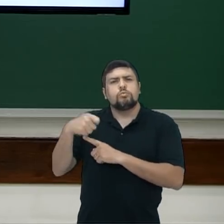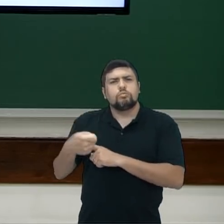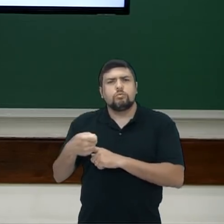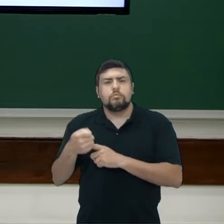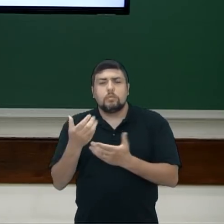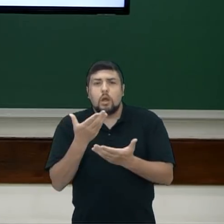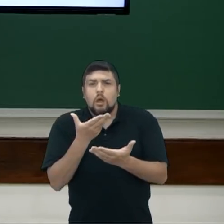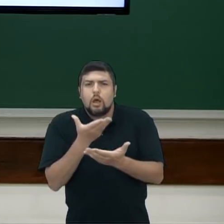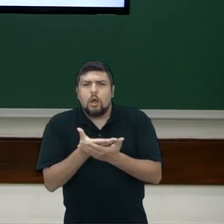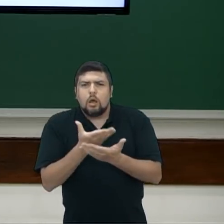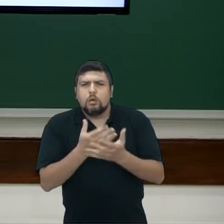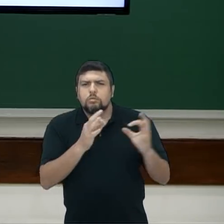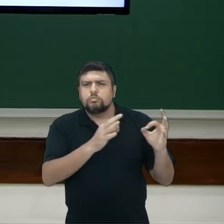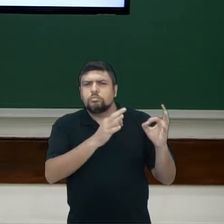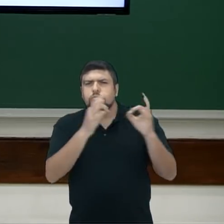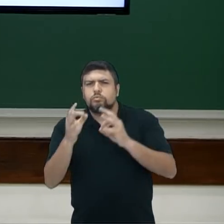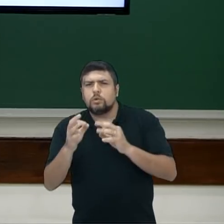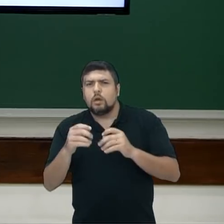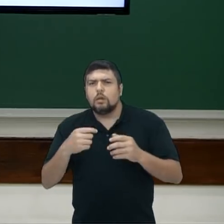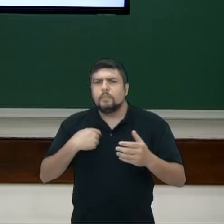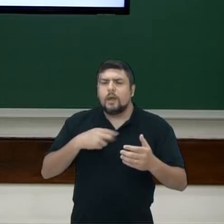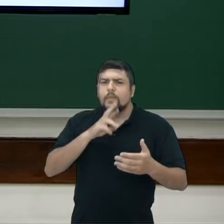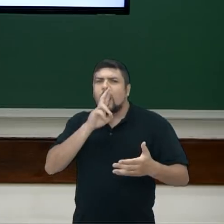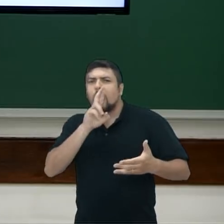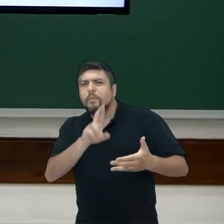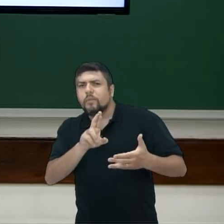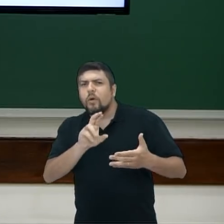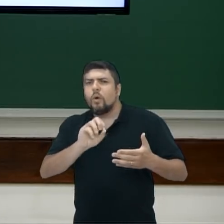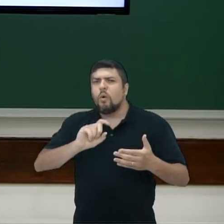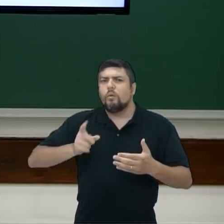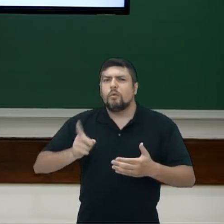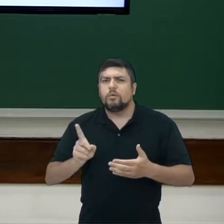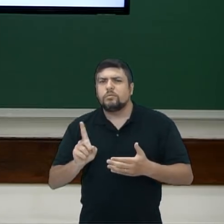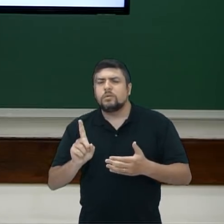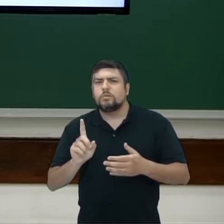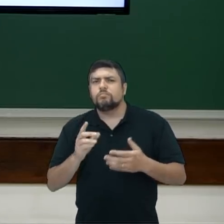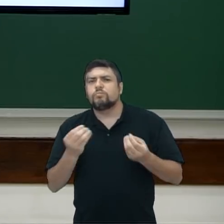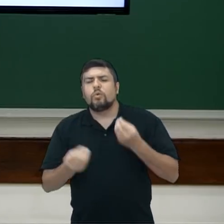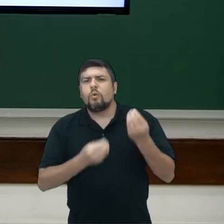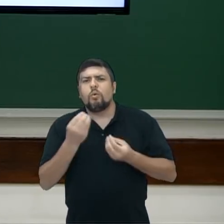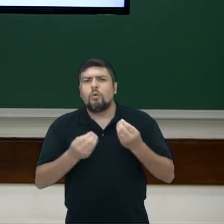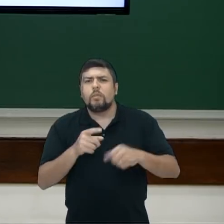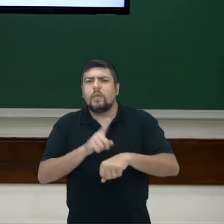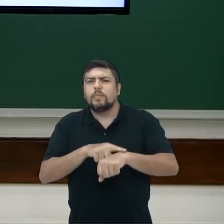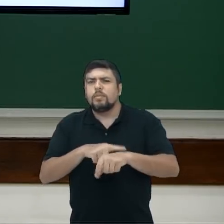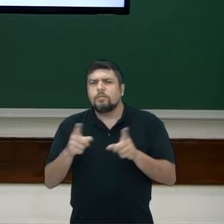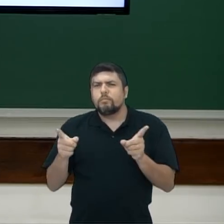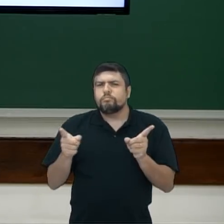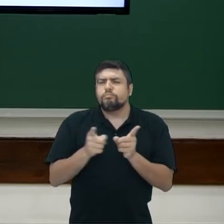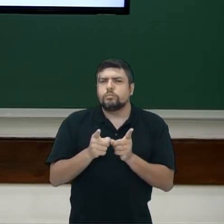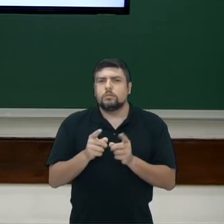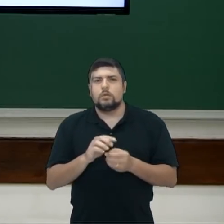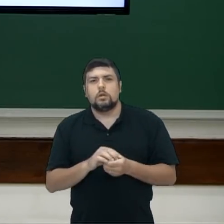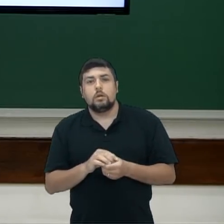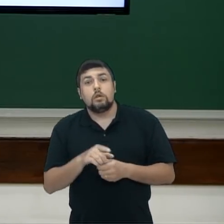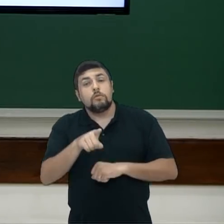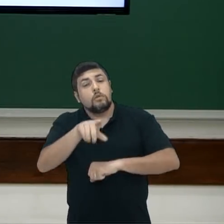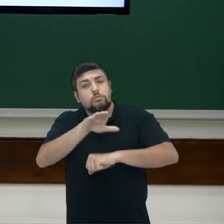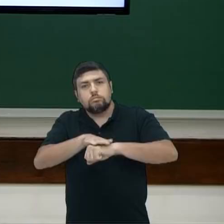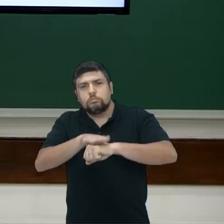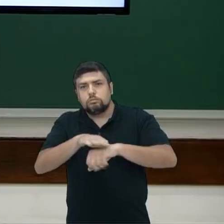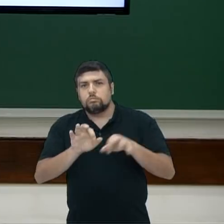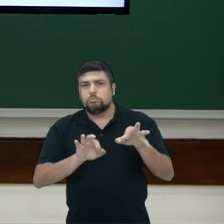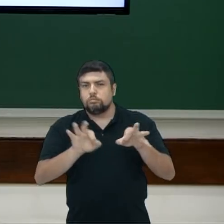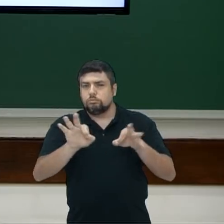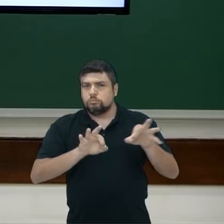a aula. Teacher, será que eu faço, eu não faço? O tempo às vezes não está dando, o que eu faço? Se organiza, veja como que fica melhor para